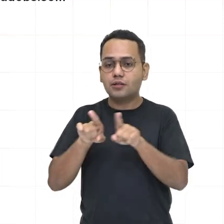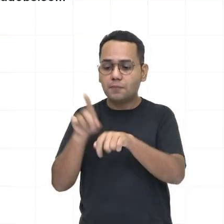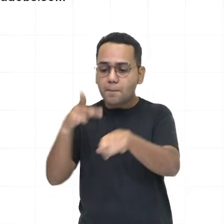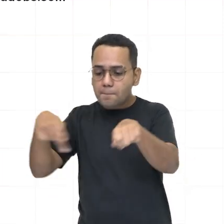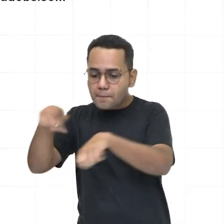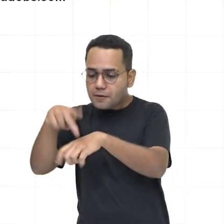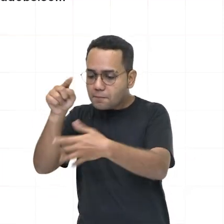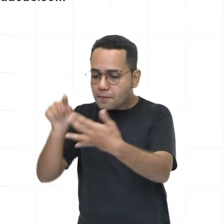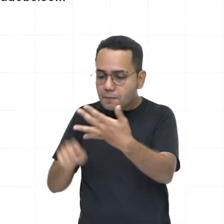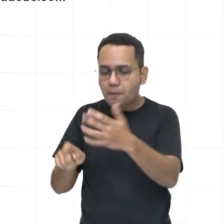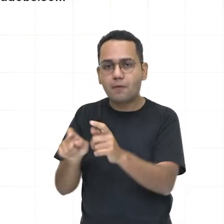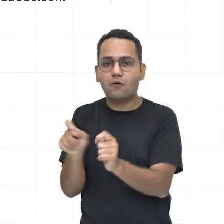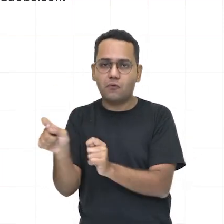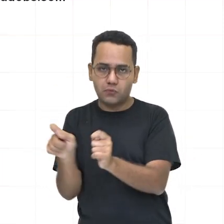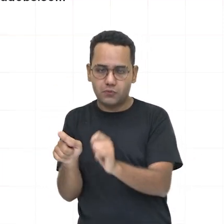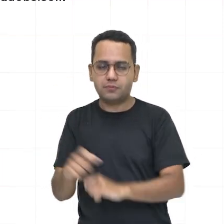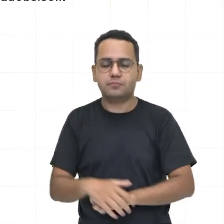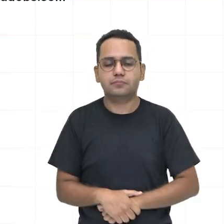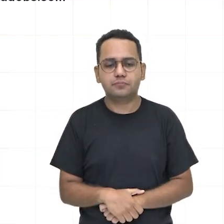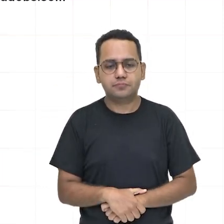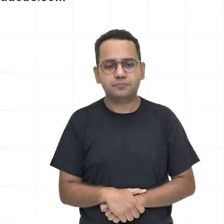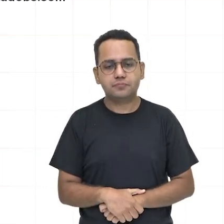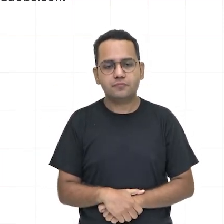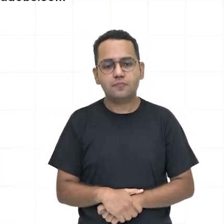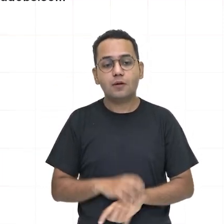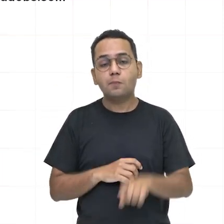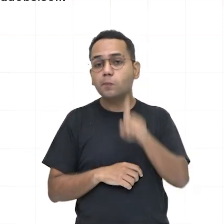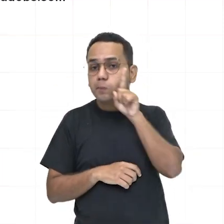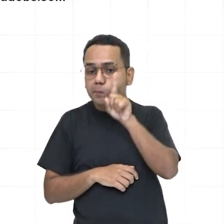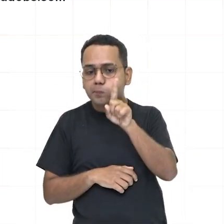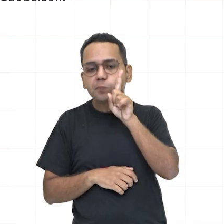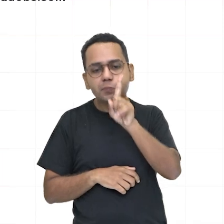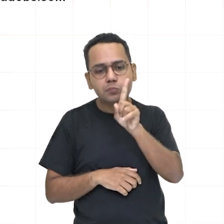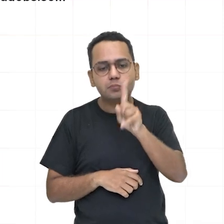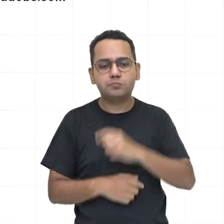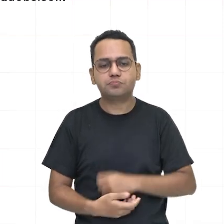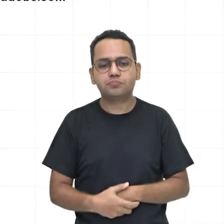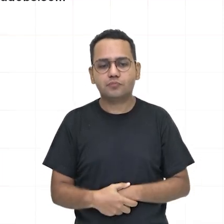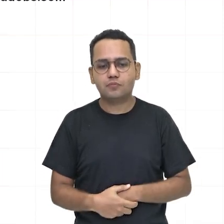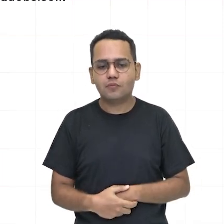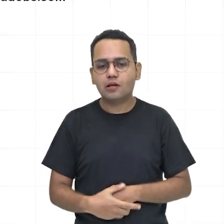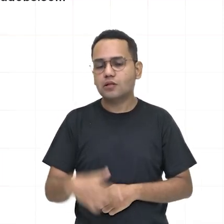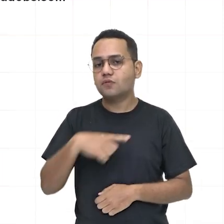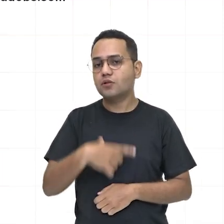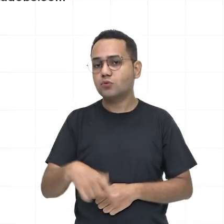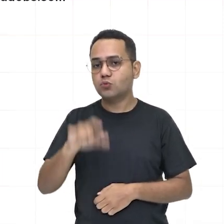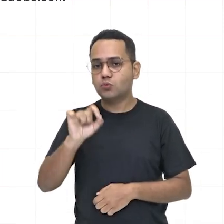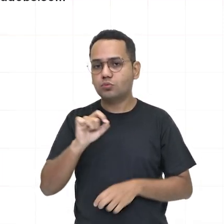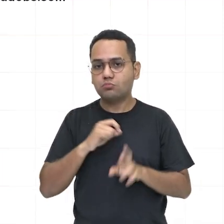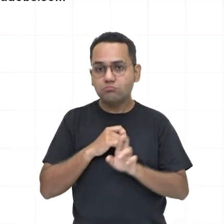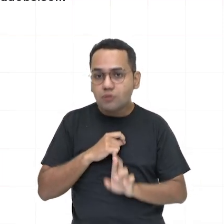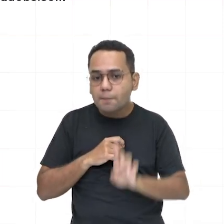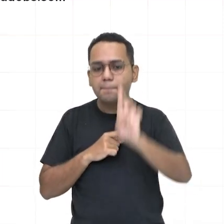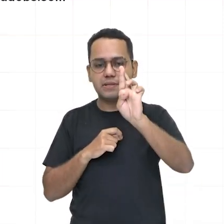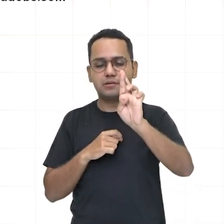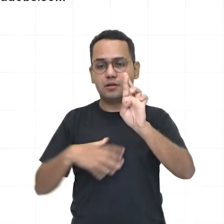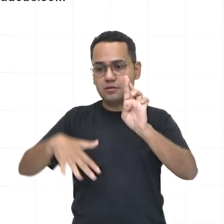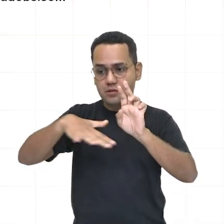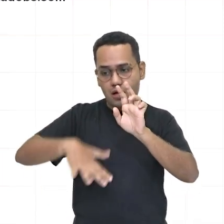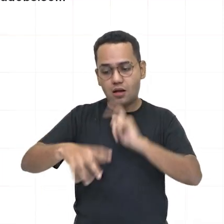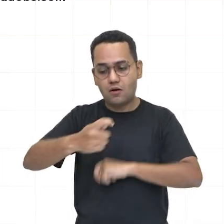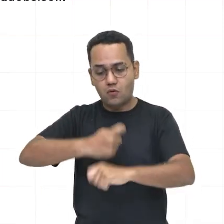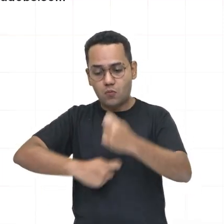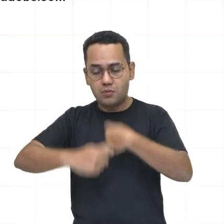mundial. Os Estados Unidos da América surgiram, então, como uma grande potência